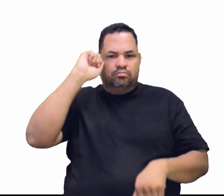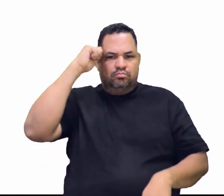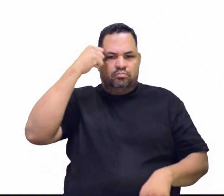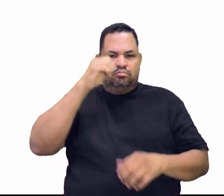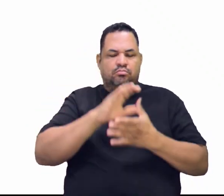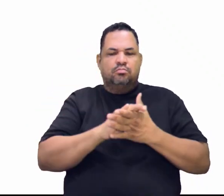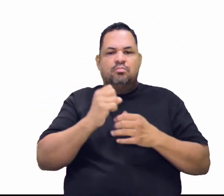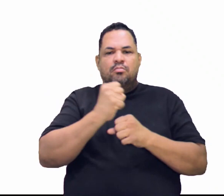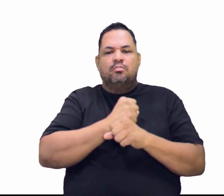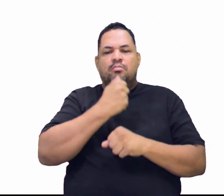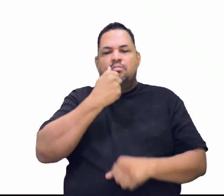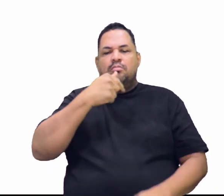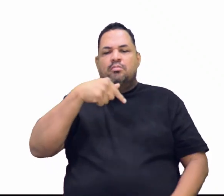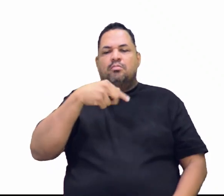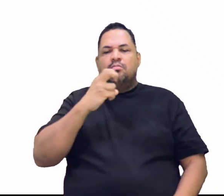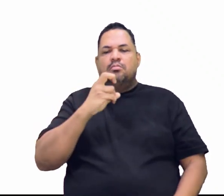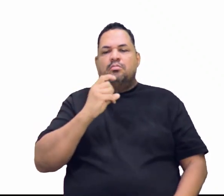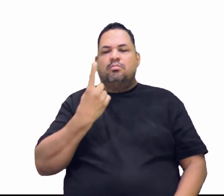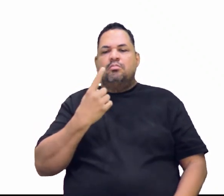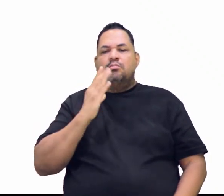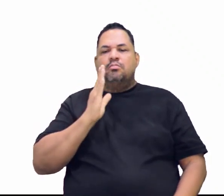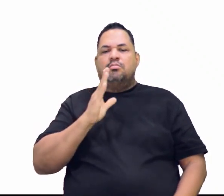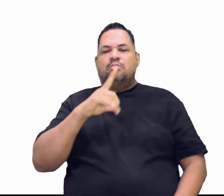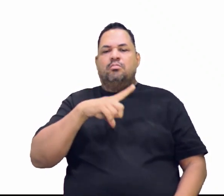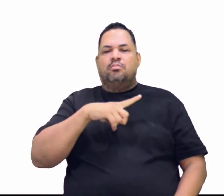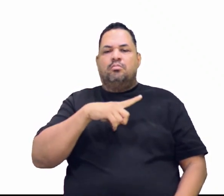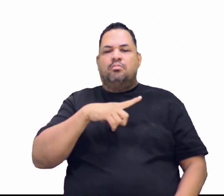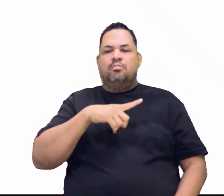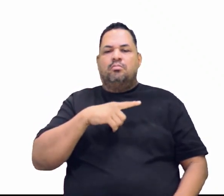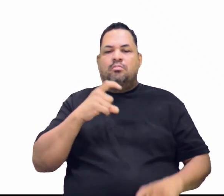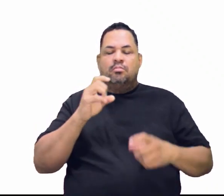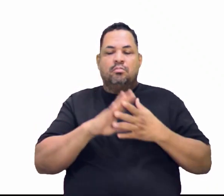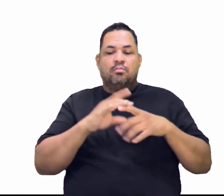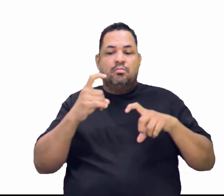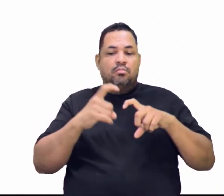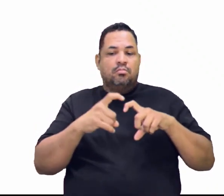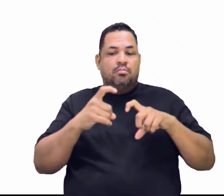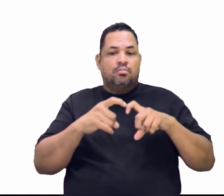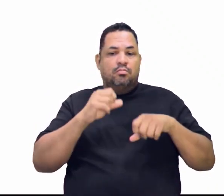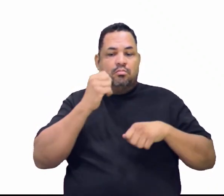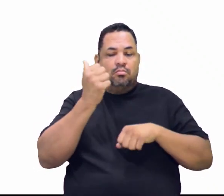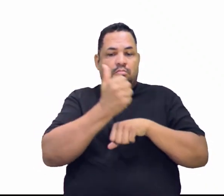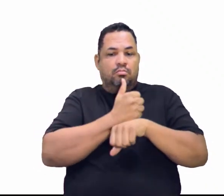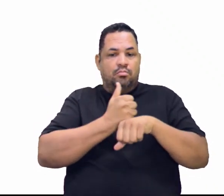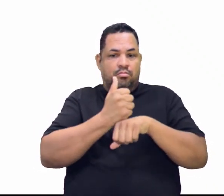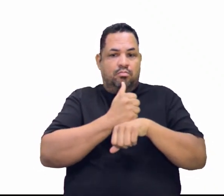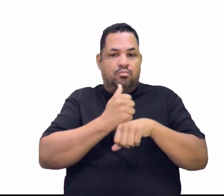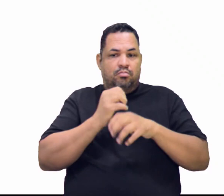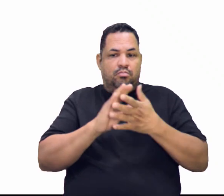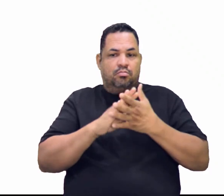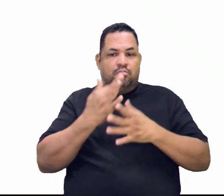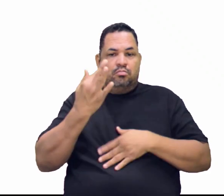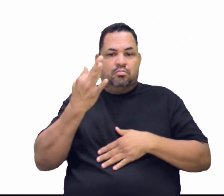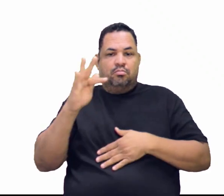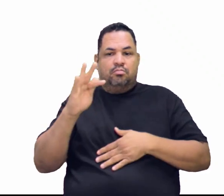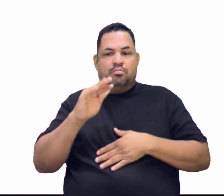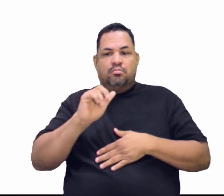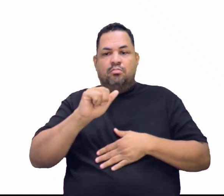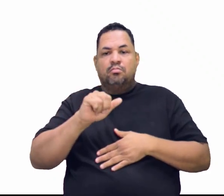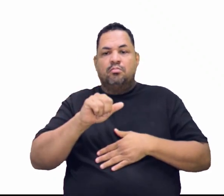de 1751, já havia um médico por nome Jean Baptista